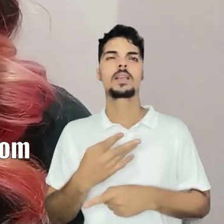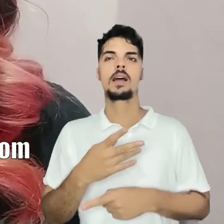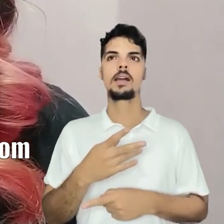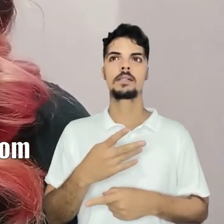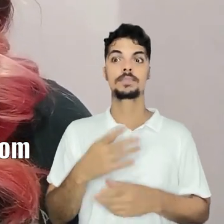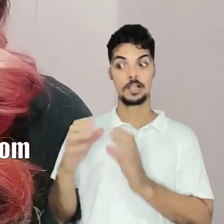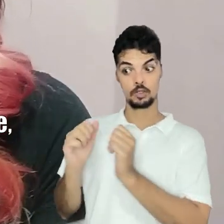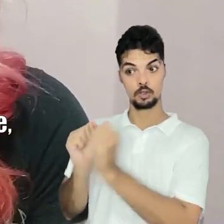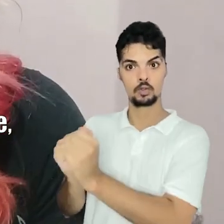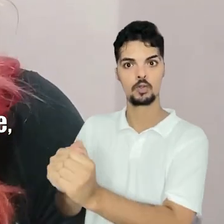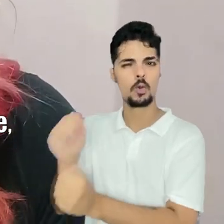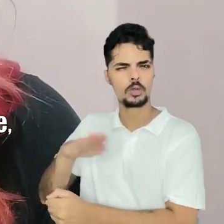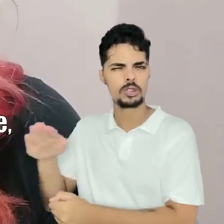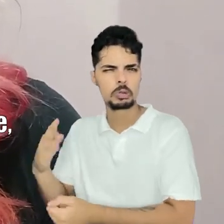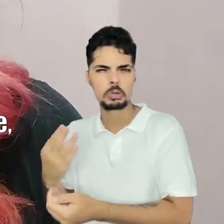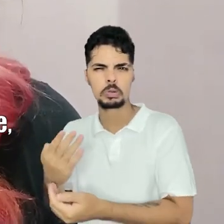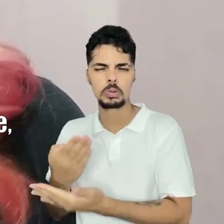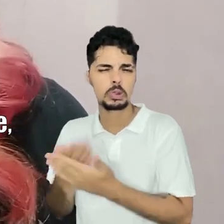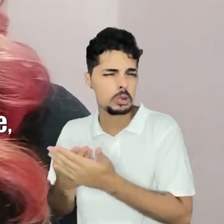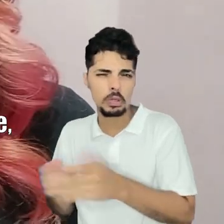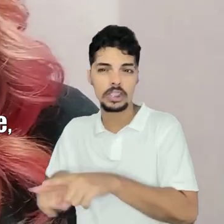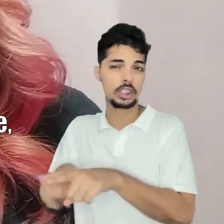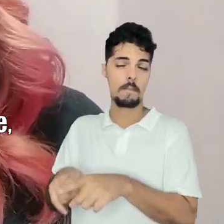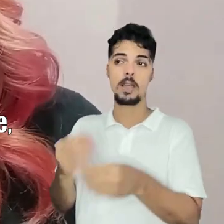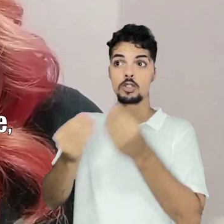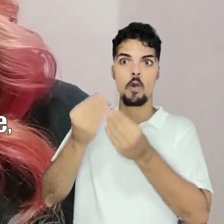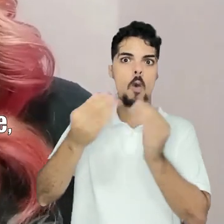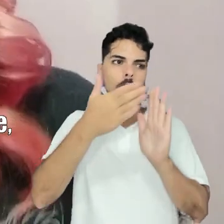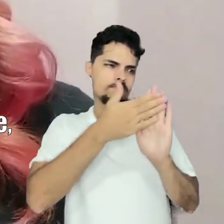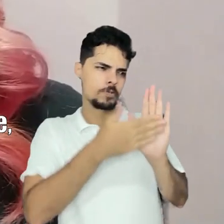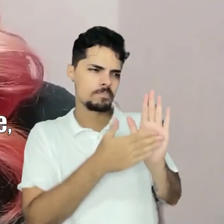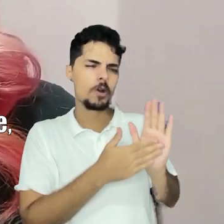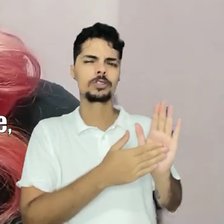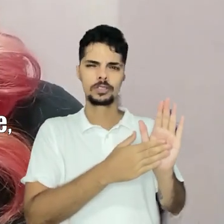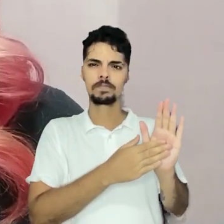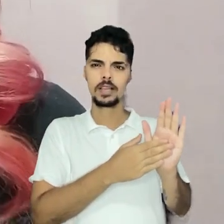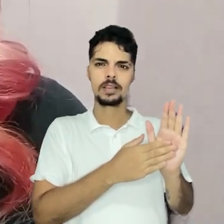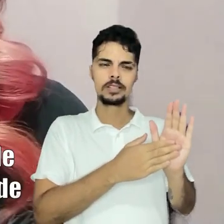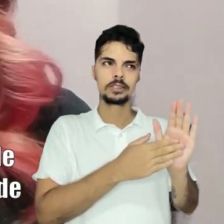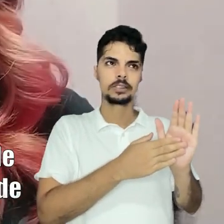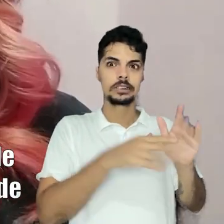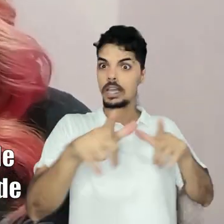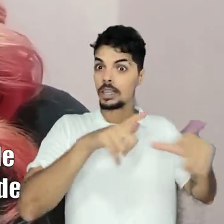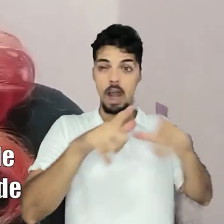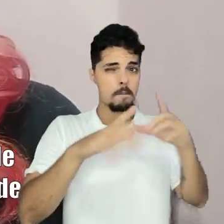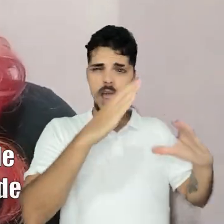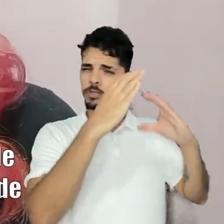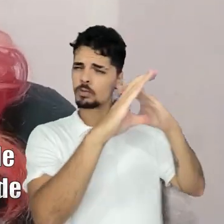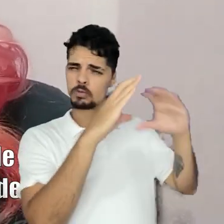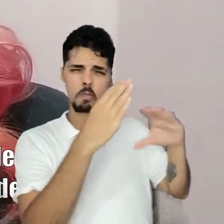com os estudantes trabalhar produções da contemporaneidade com propostas de produções culturais. Depois que já se